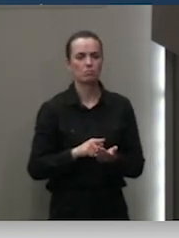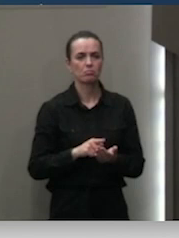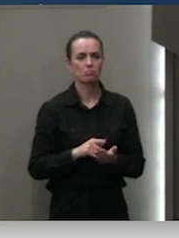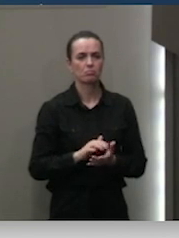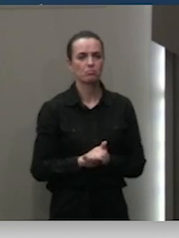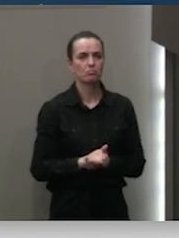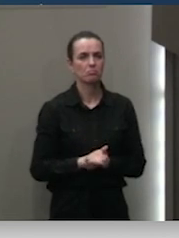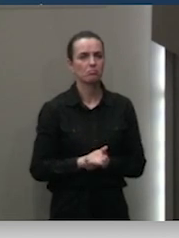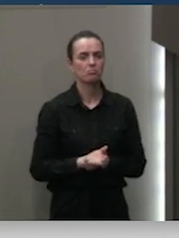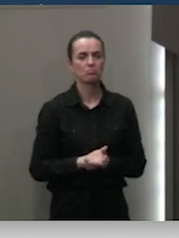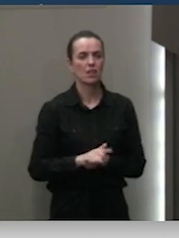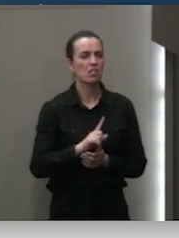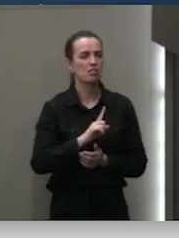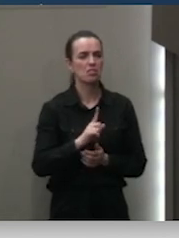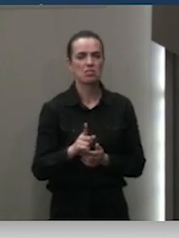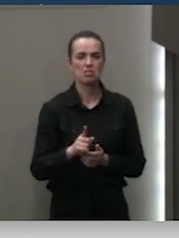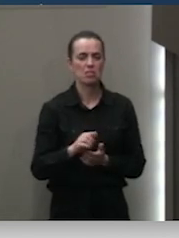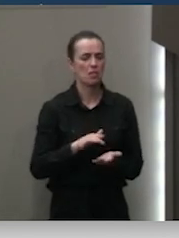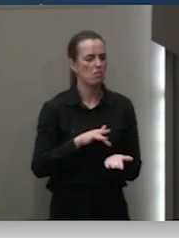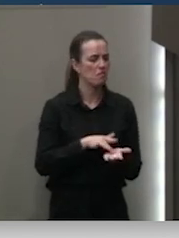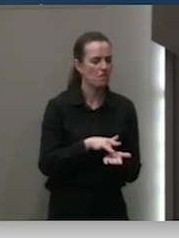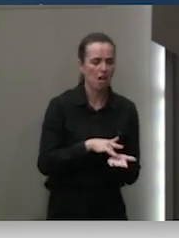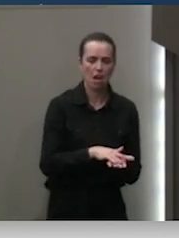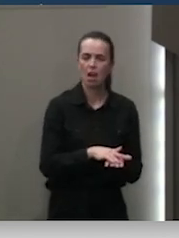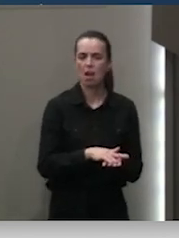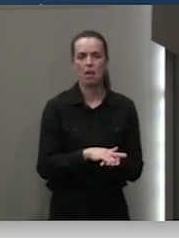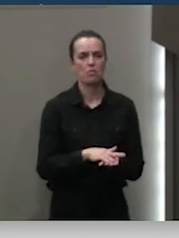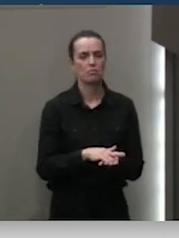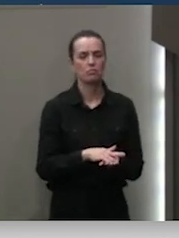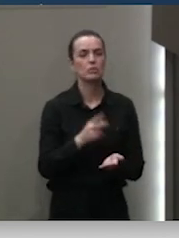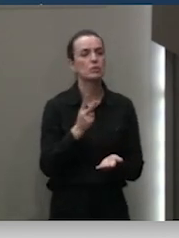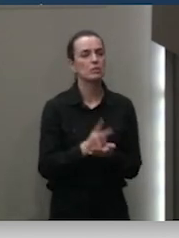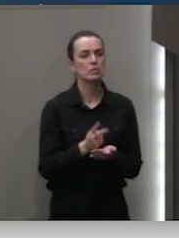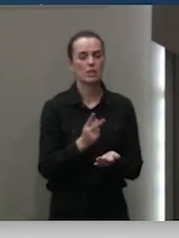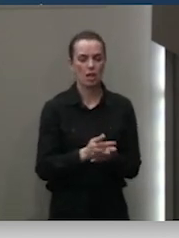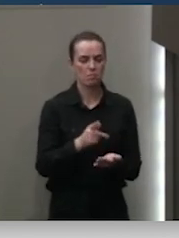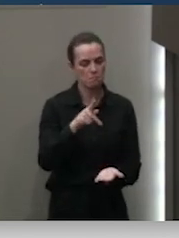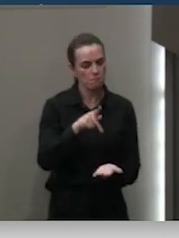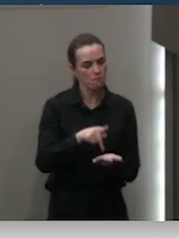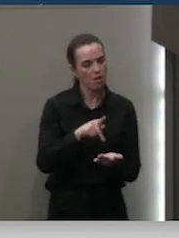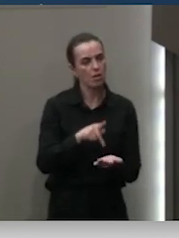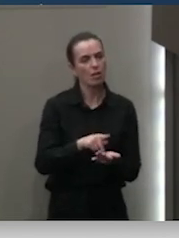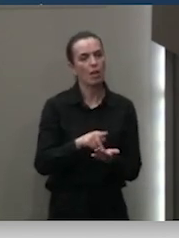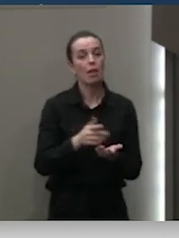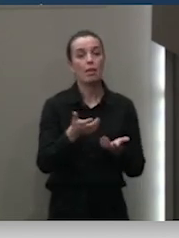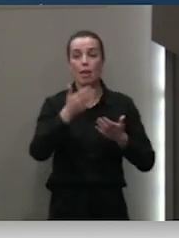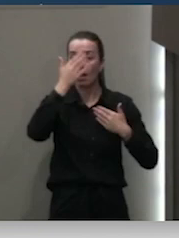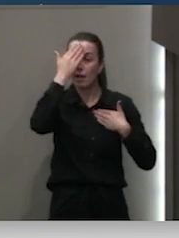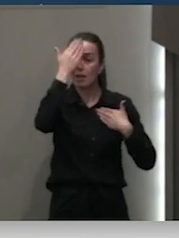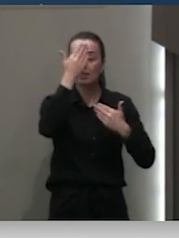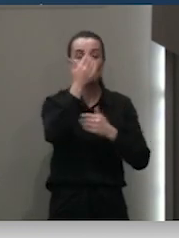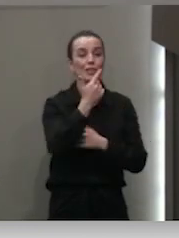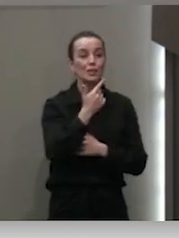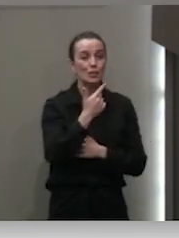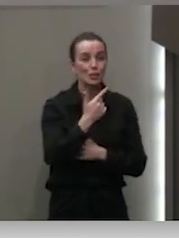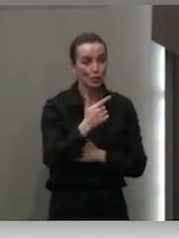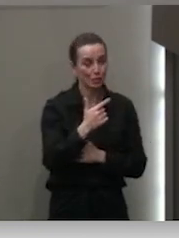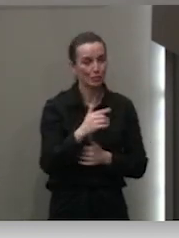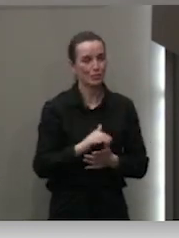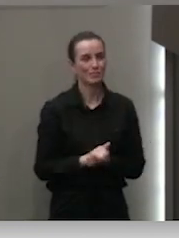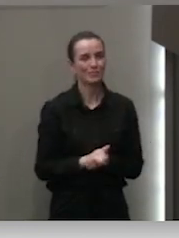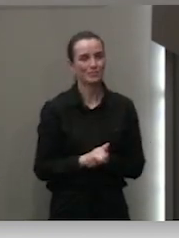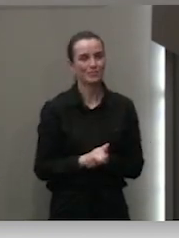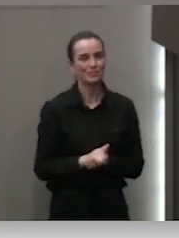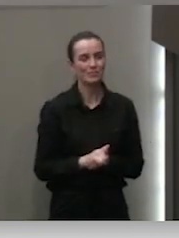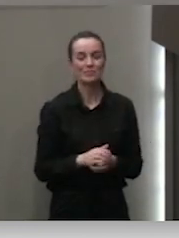falhar em todo momento que fosse necessário então quero deixar aqui o meu agradecimento público de novo para ele e por fim queria